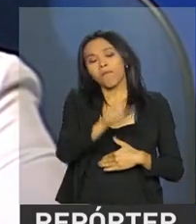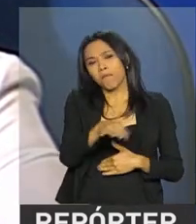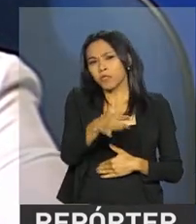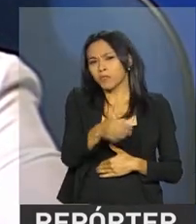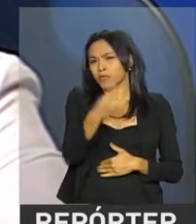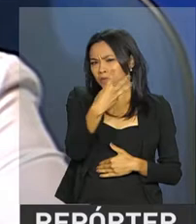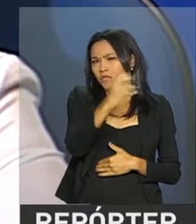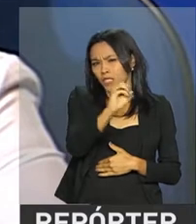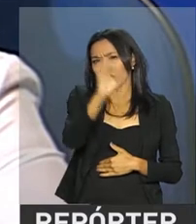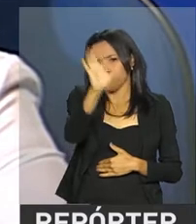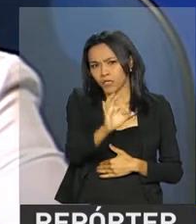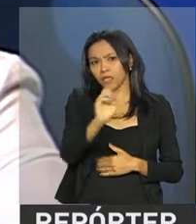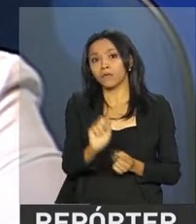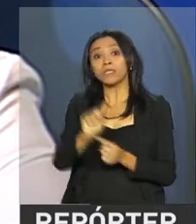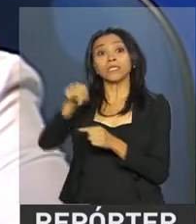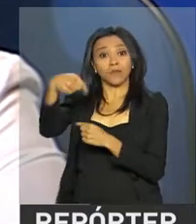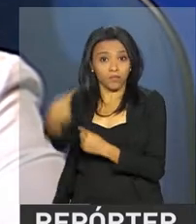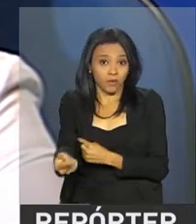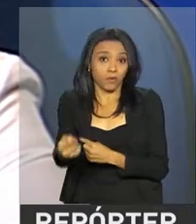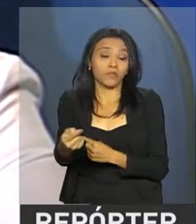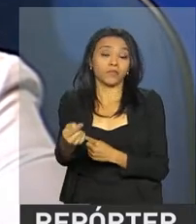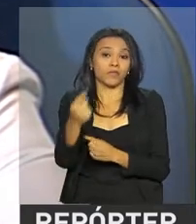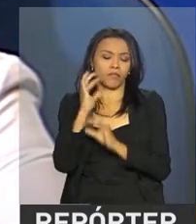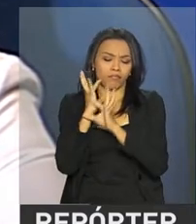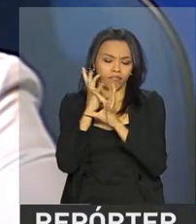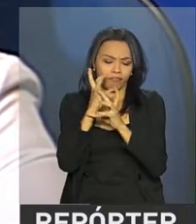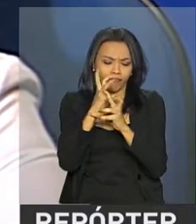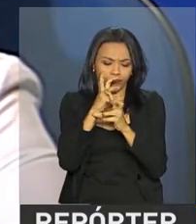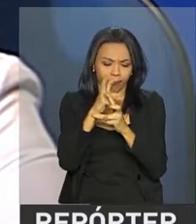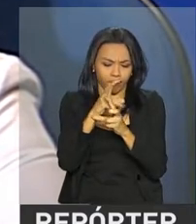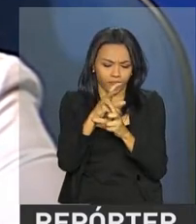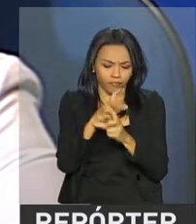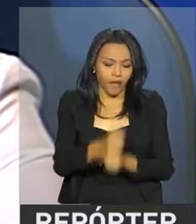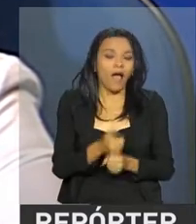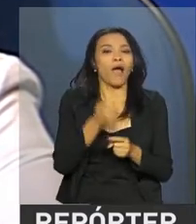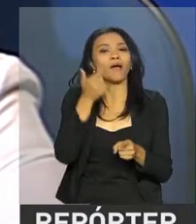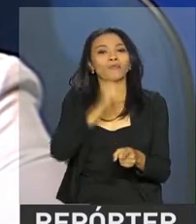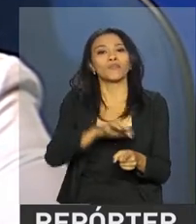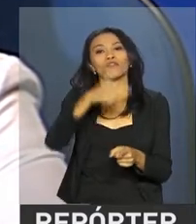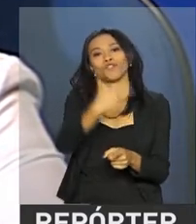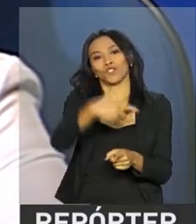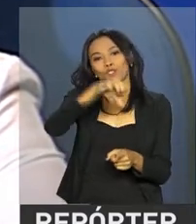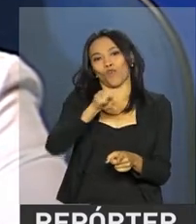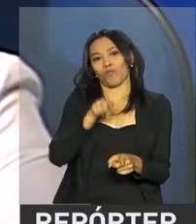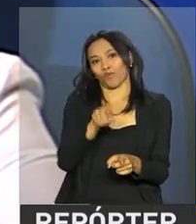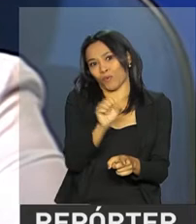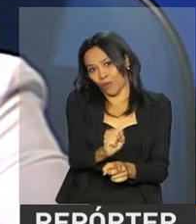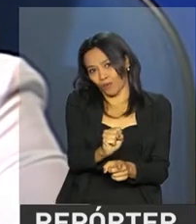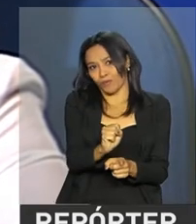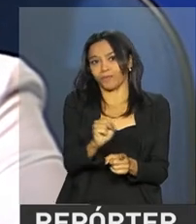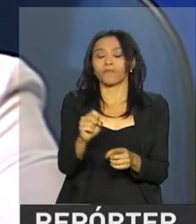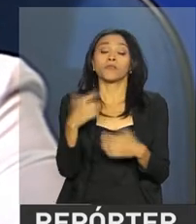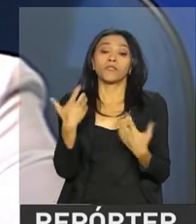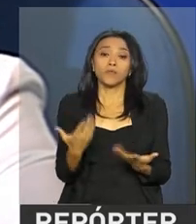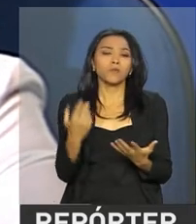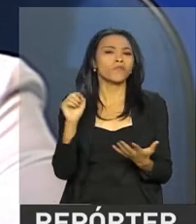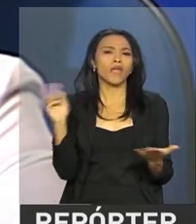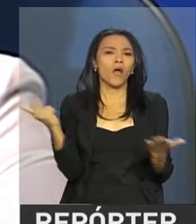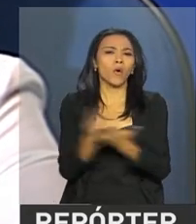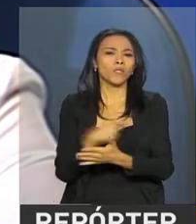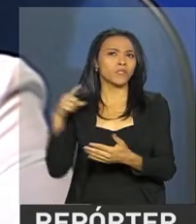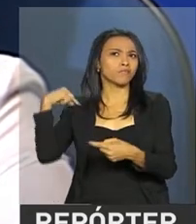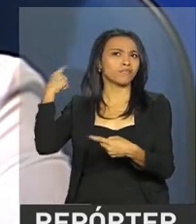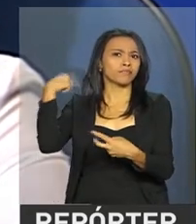mais de 30% e depois, na revisão dos dados, nós chegamos a 29,8%. E, historicamente, o